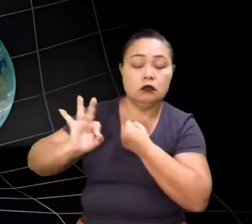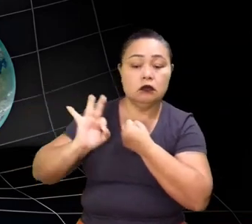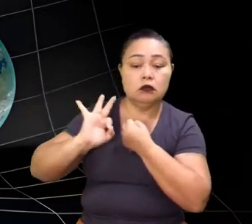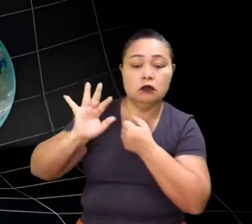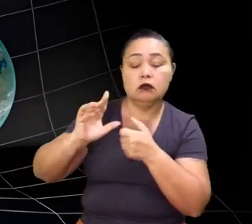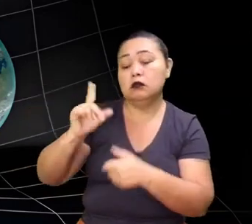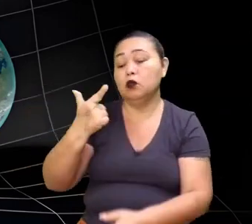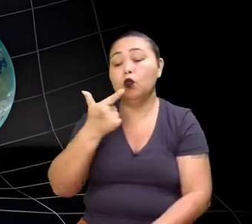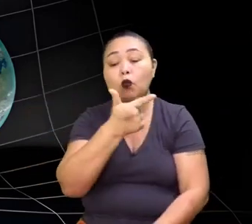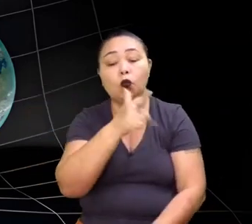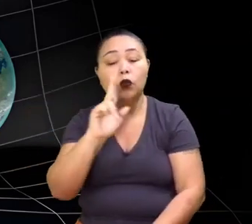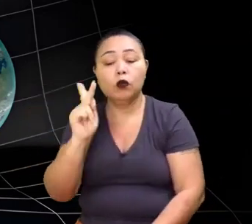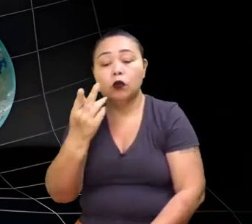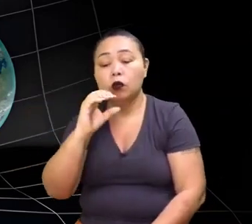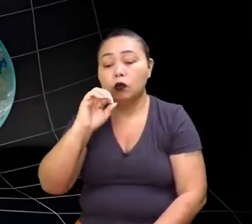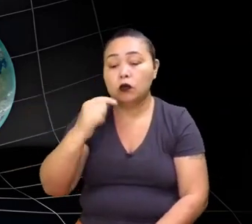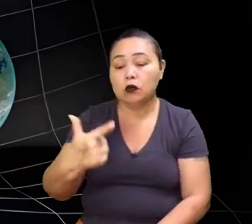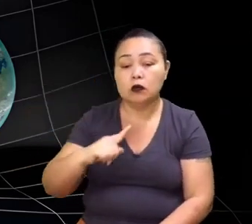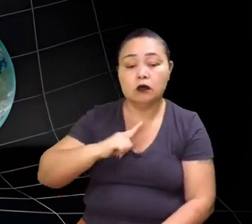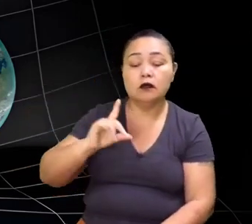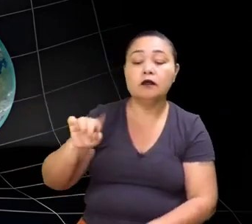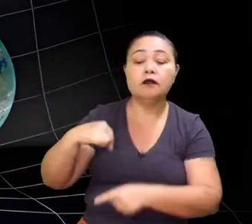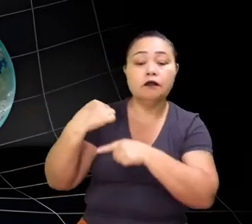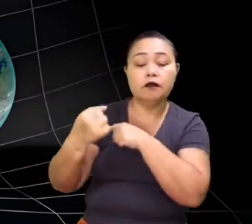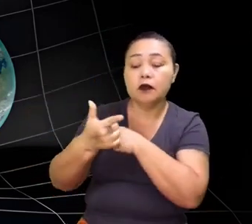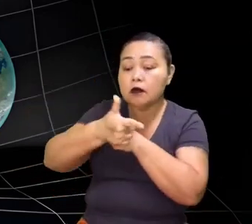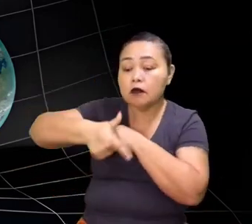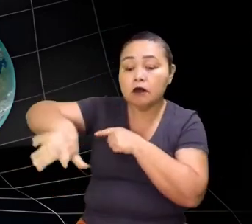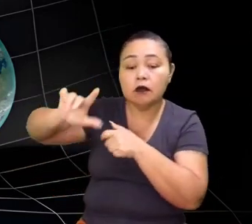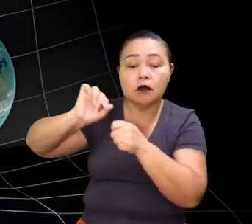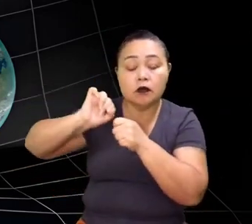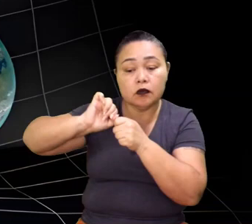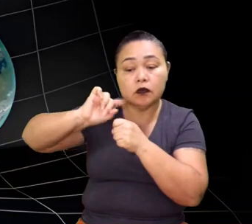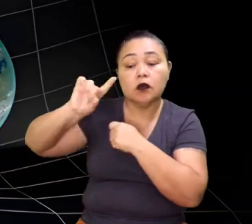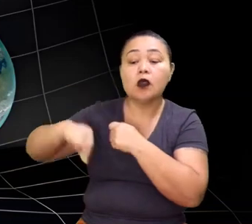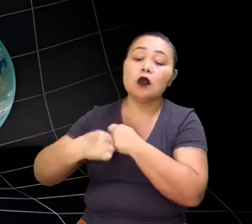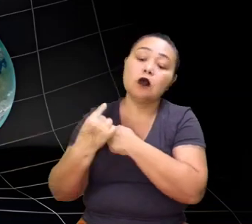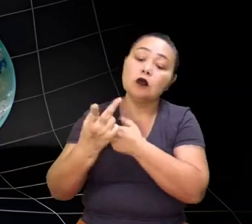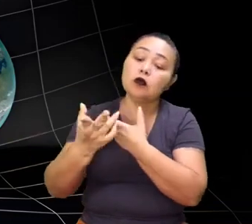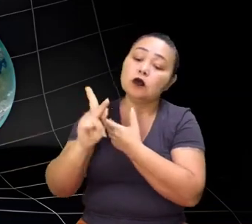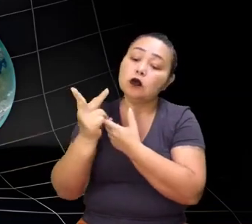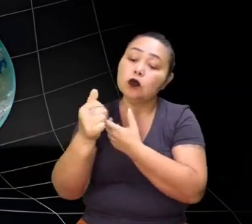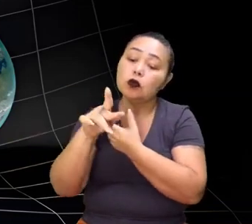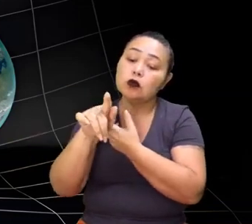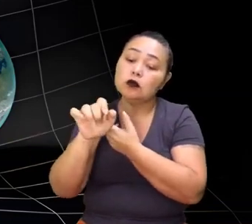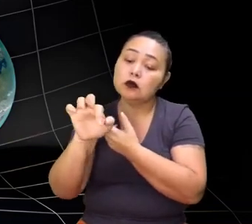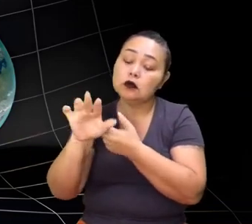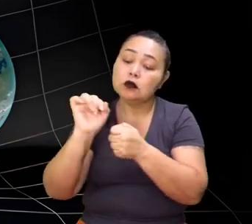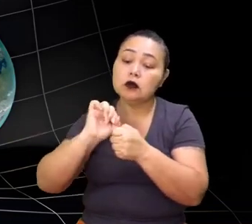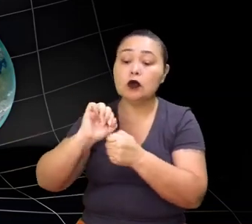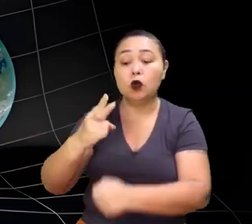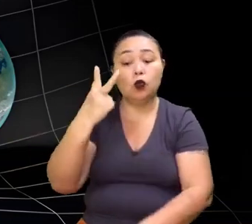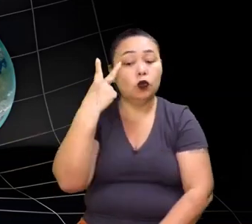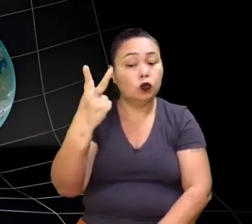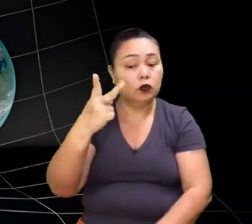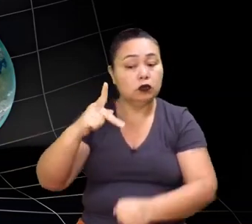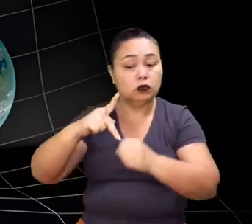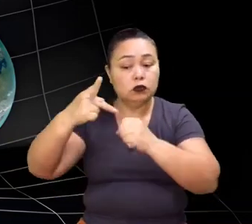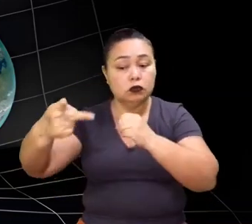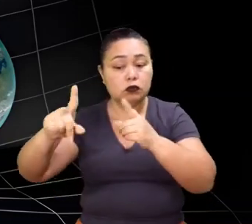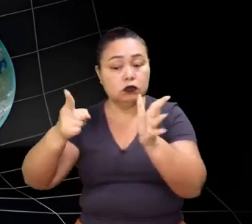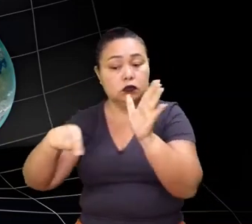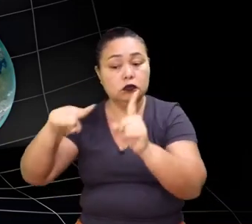H2 onde o hidrogênio é um um próton né Ele é dois prótons ele chama deutério E aí você tem a água